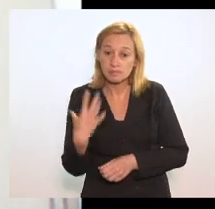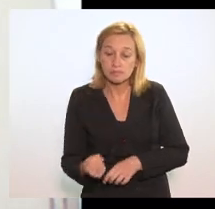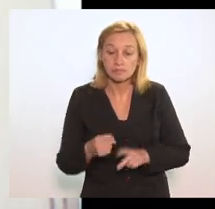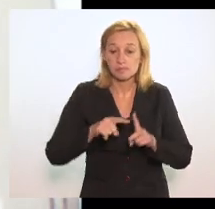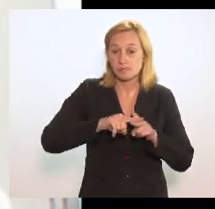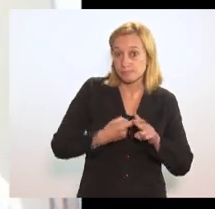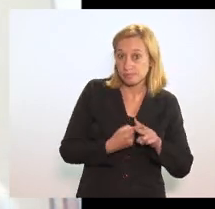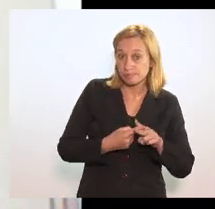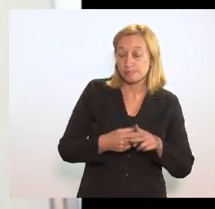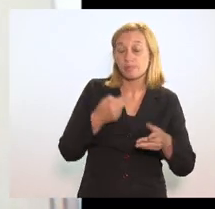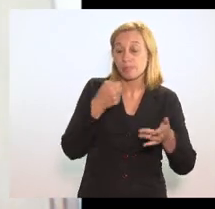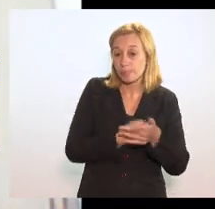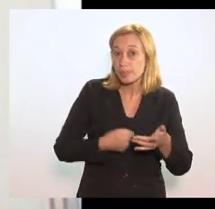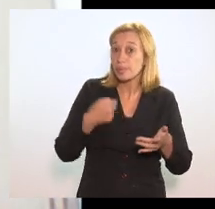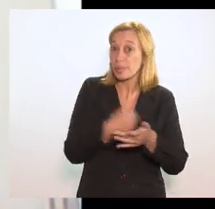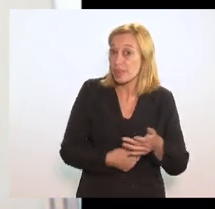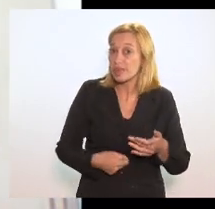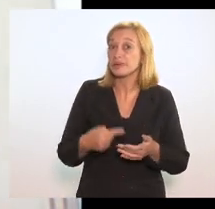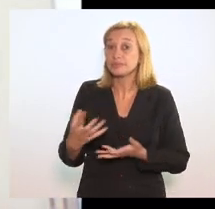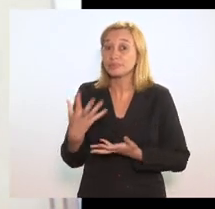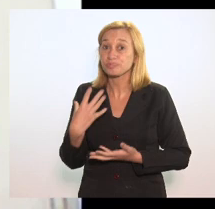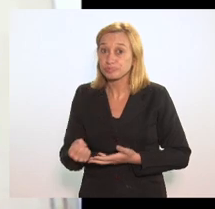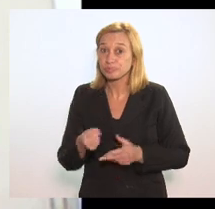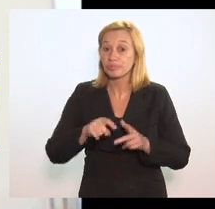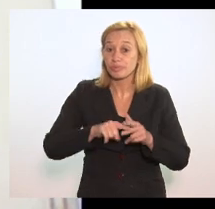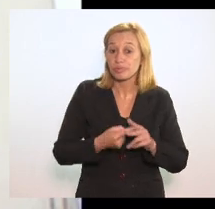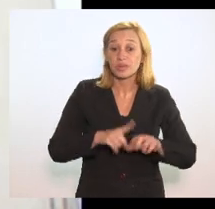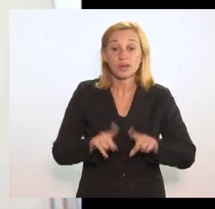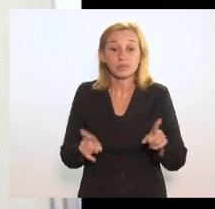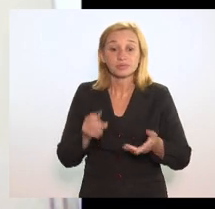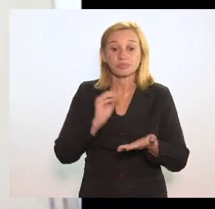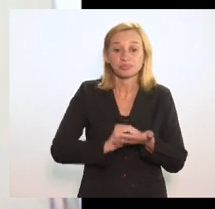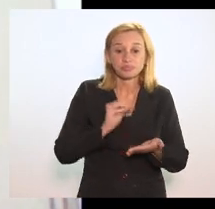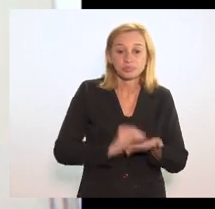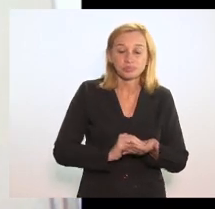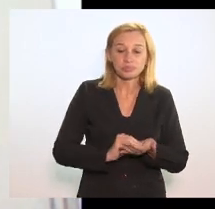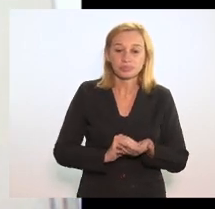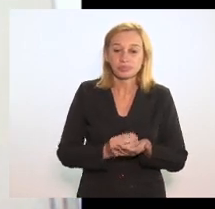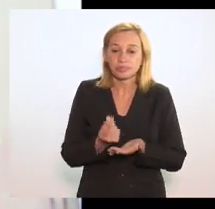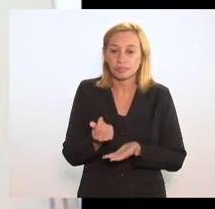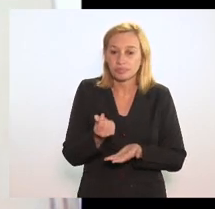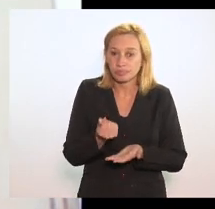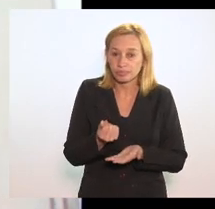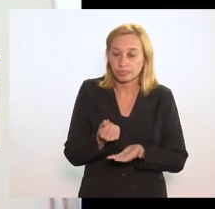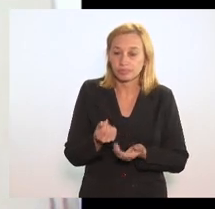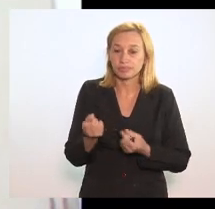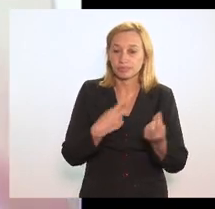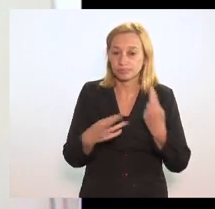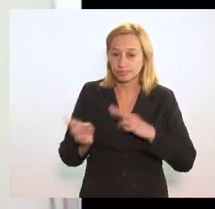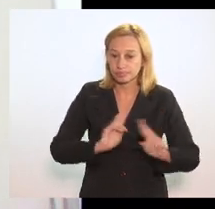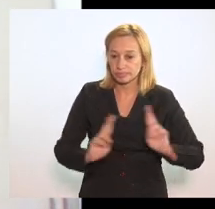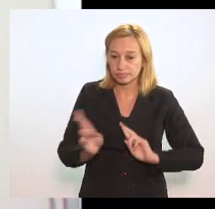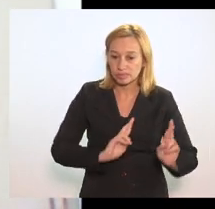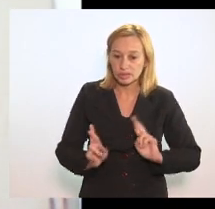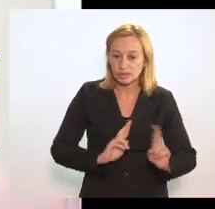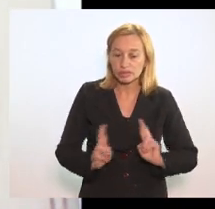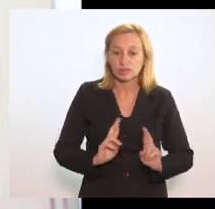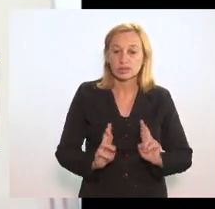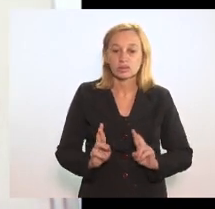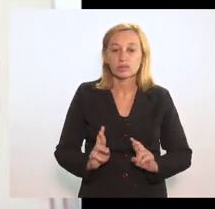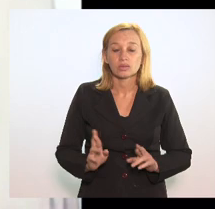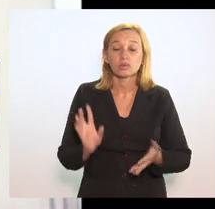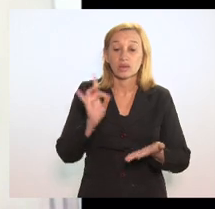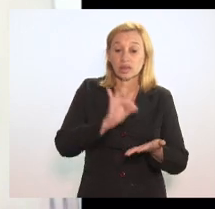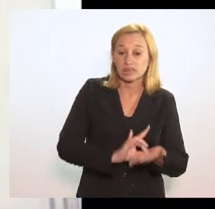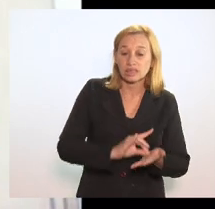reajuste, a gente tem lutado para que eles recebam esse reajuste, mas a falta de um critério econômico que tenha relação com as políticas nacionais e com a